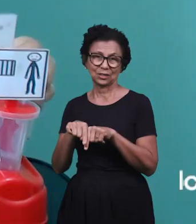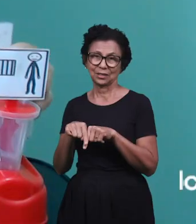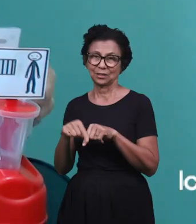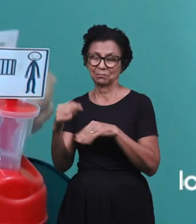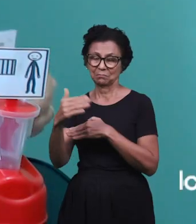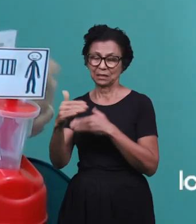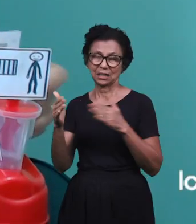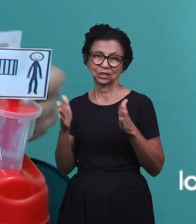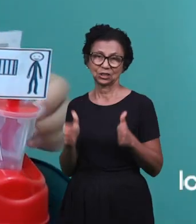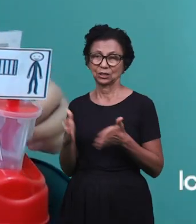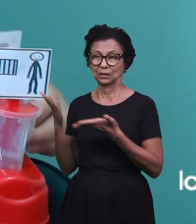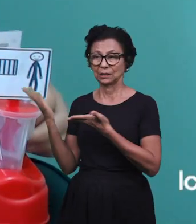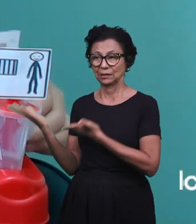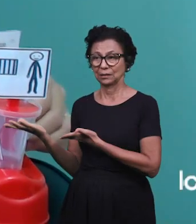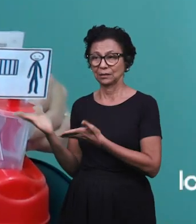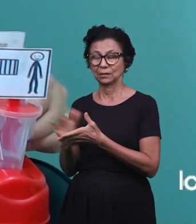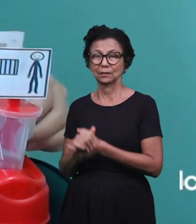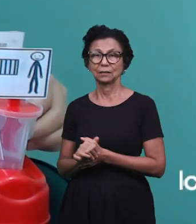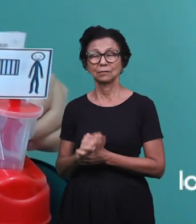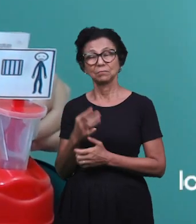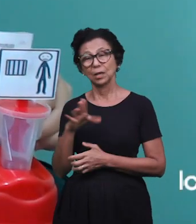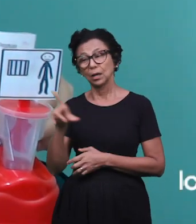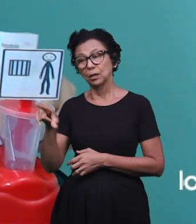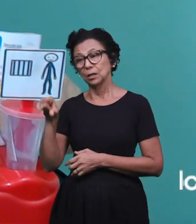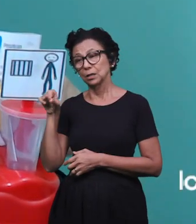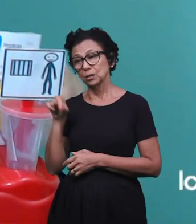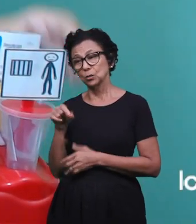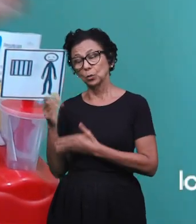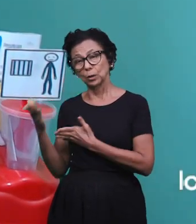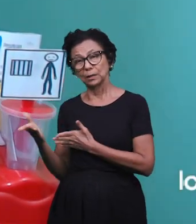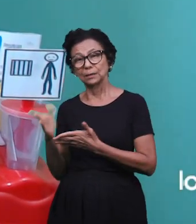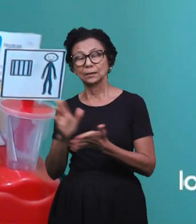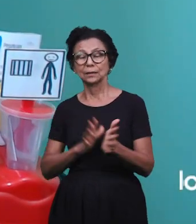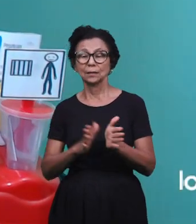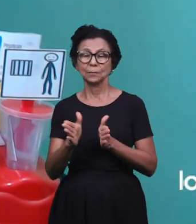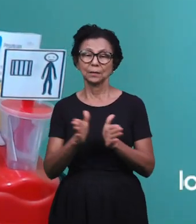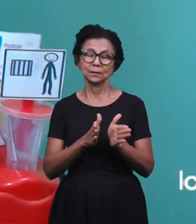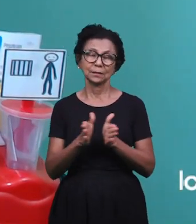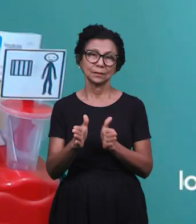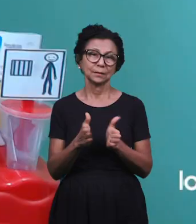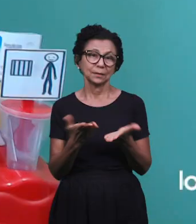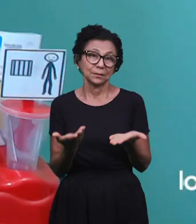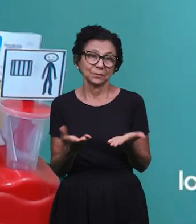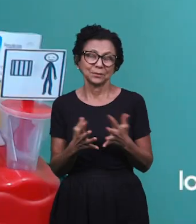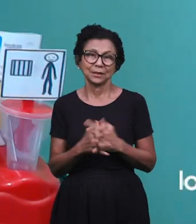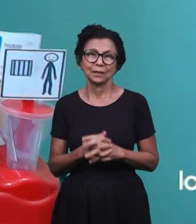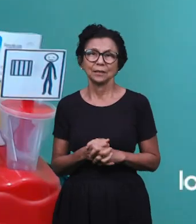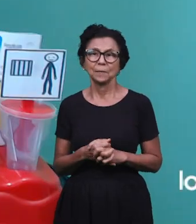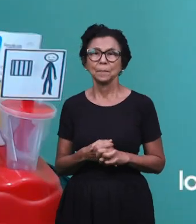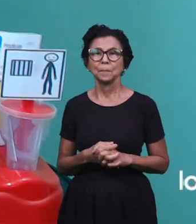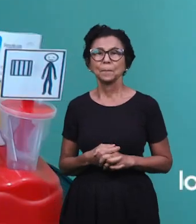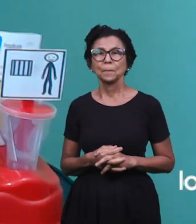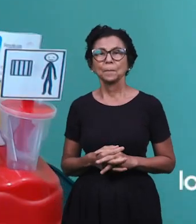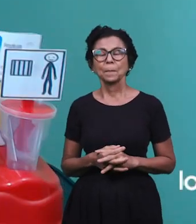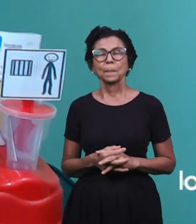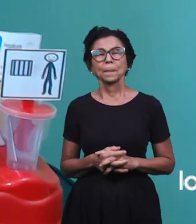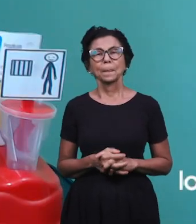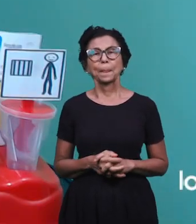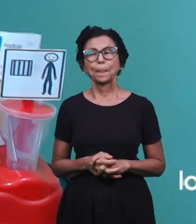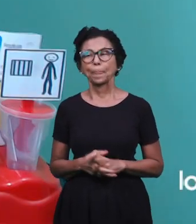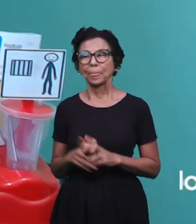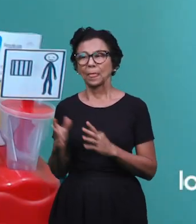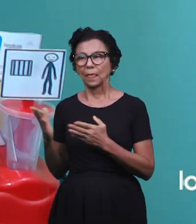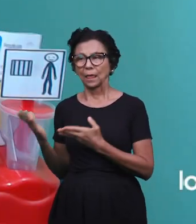né? Que foi o que eu tinha de forma mais acessível aqui também para trazer, e pensando em aulas que você está mais próximo da